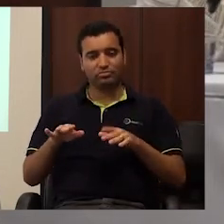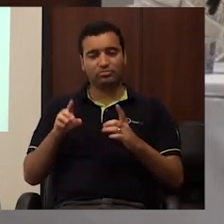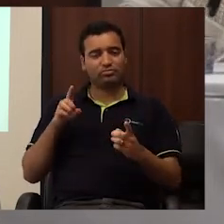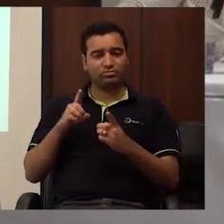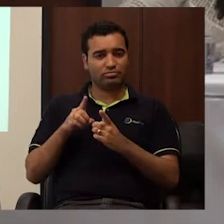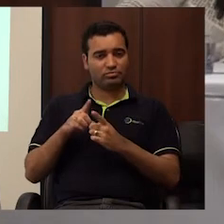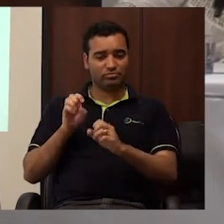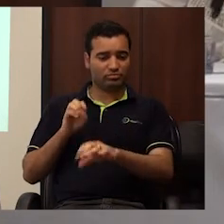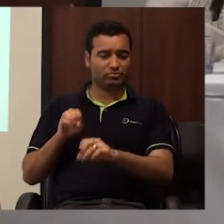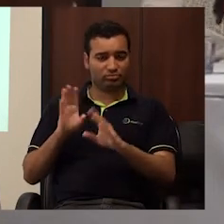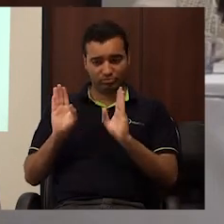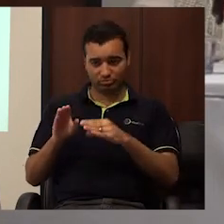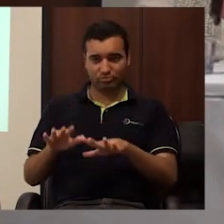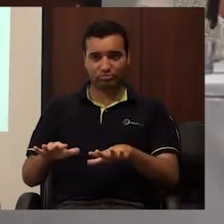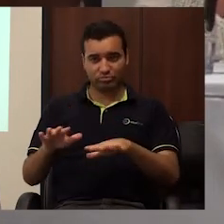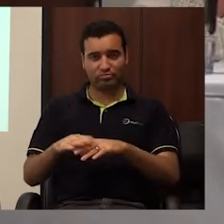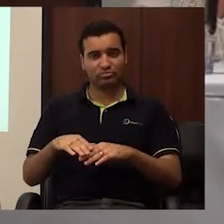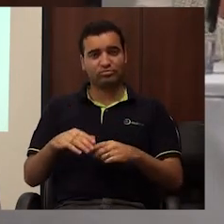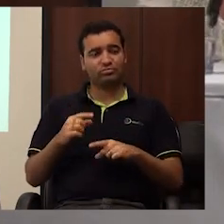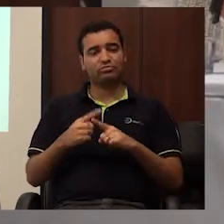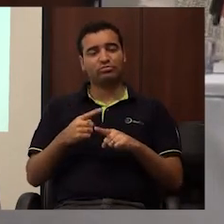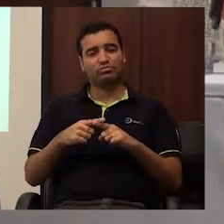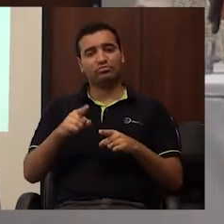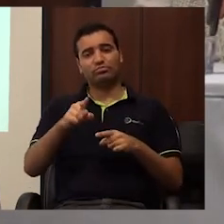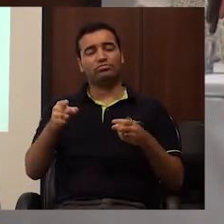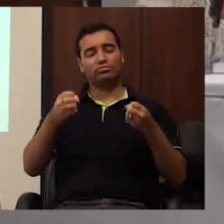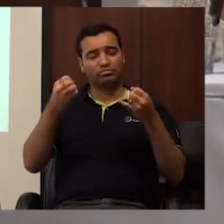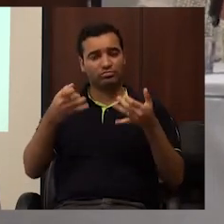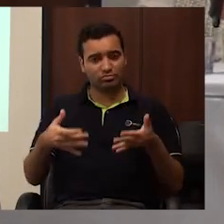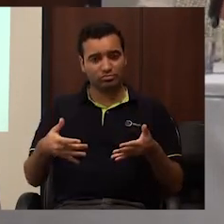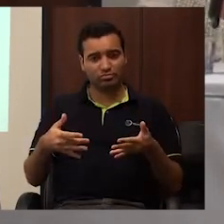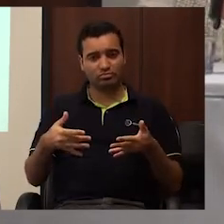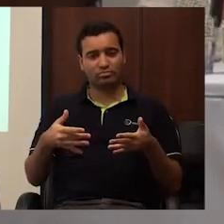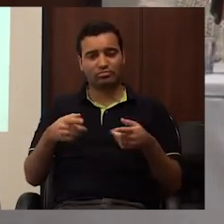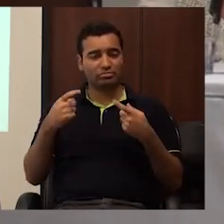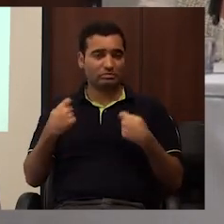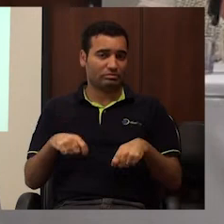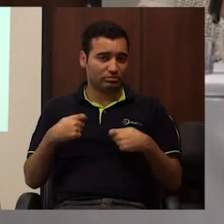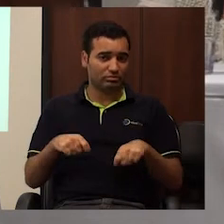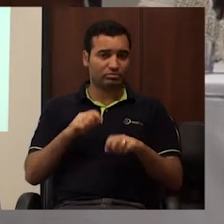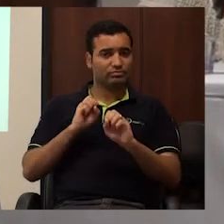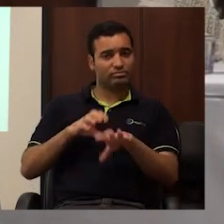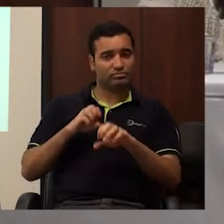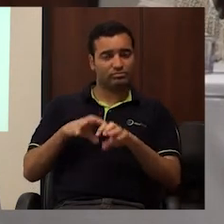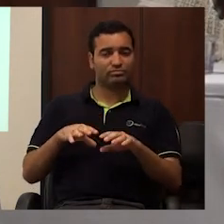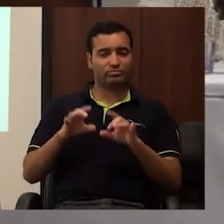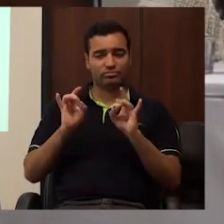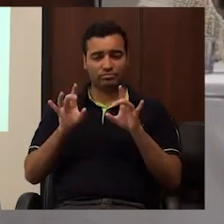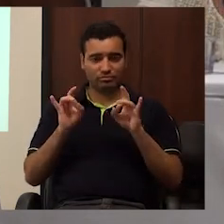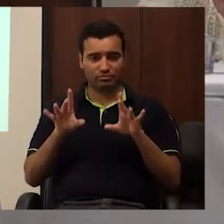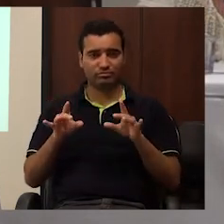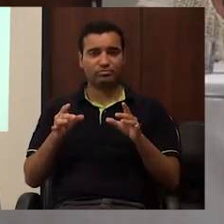atendimento educacional especializado, até porque quando se fala em necessidades educacionais especiais